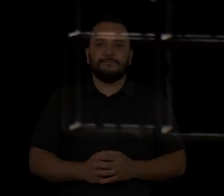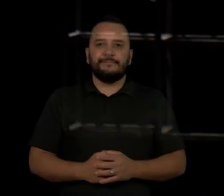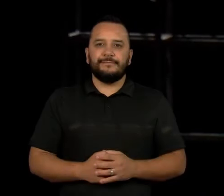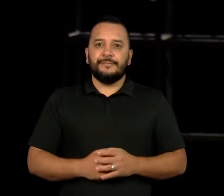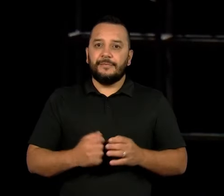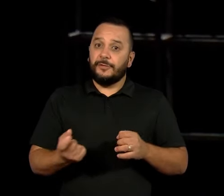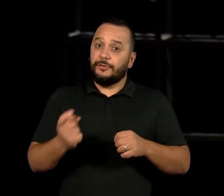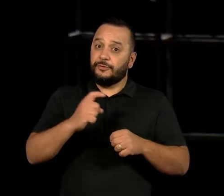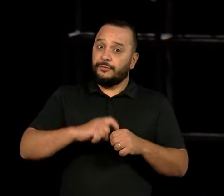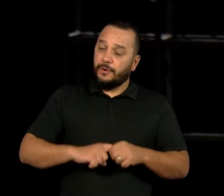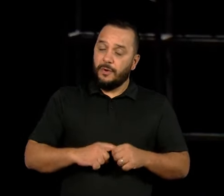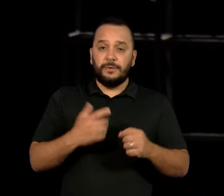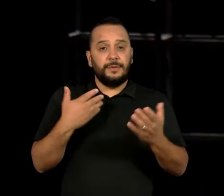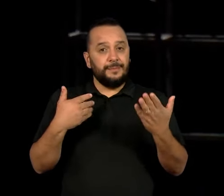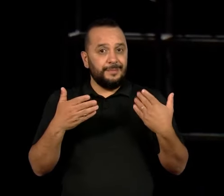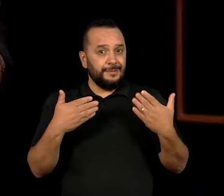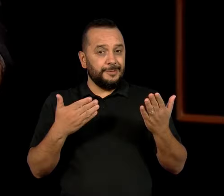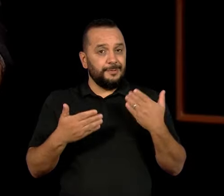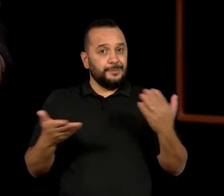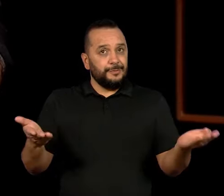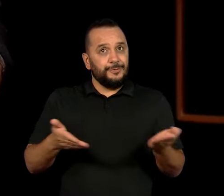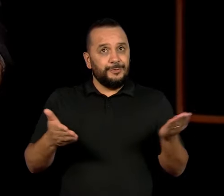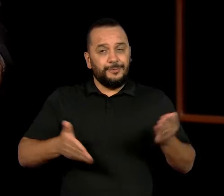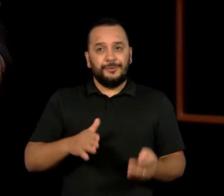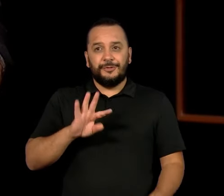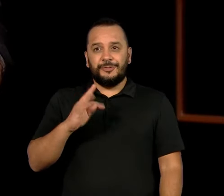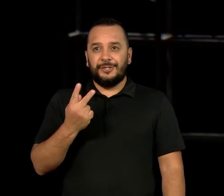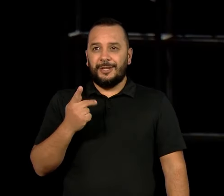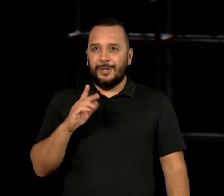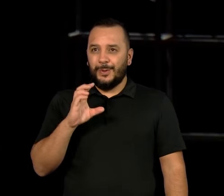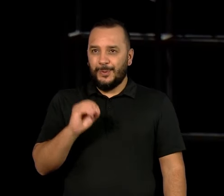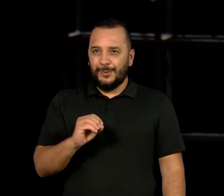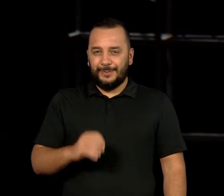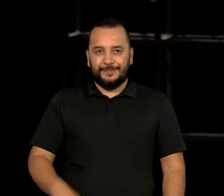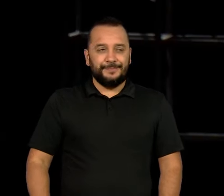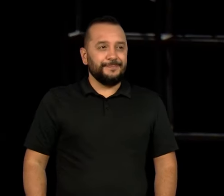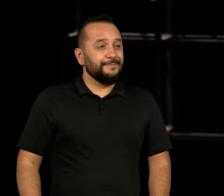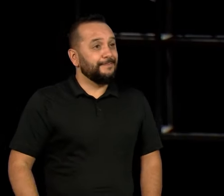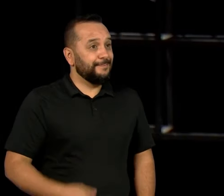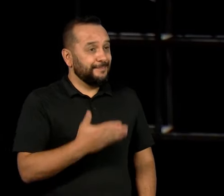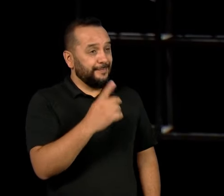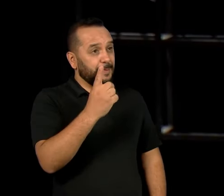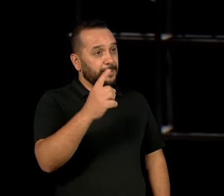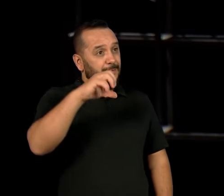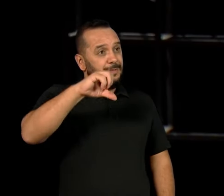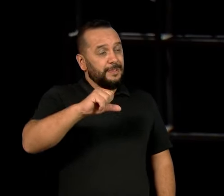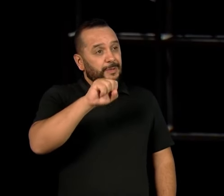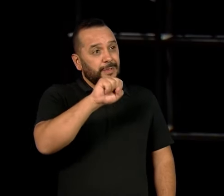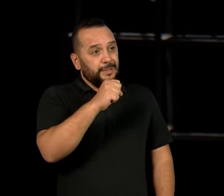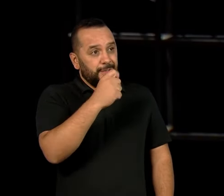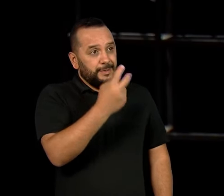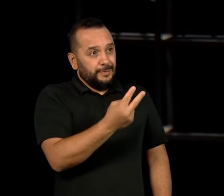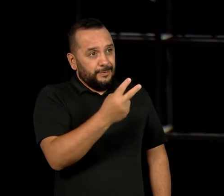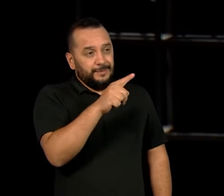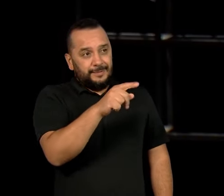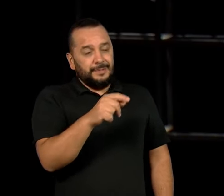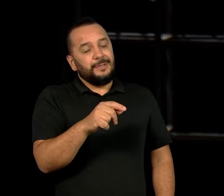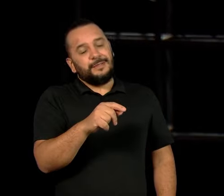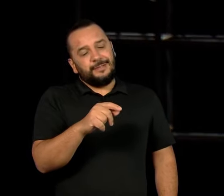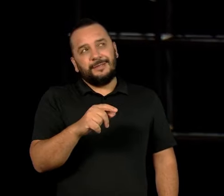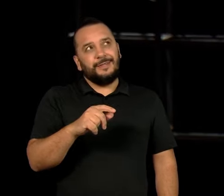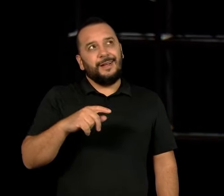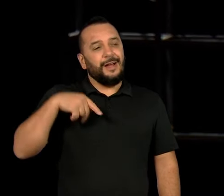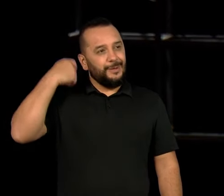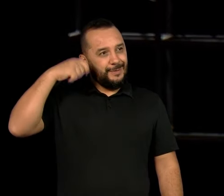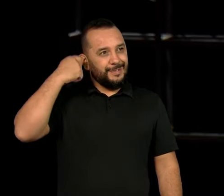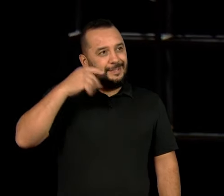Estamos de volta para o nosso bate-papo hoje com o Tiago Santiago. Tiago, em 1982, um adolescente